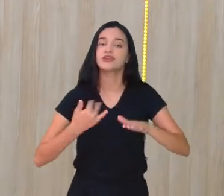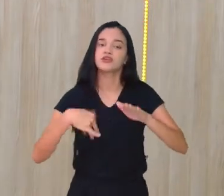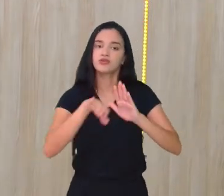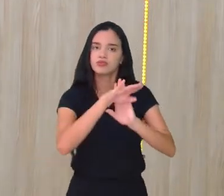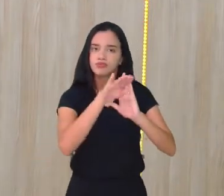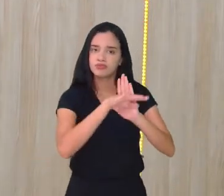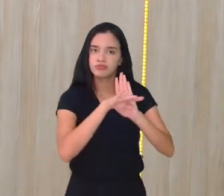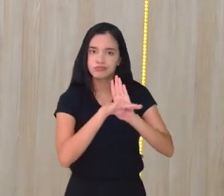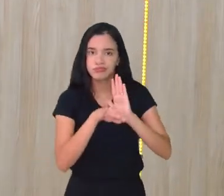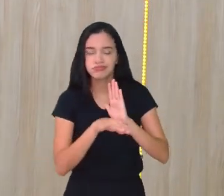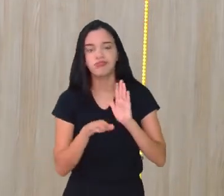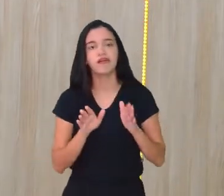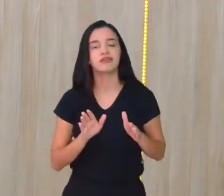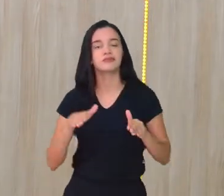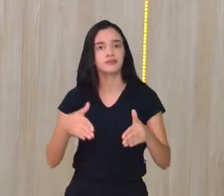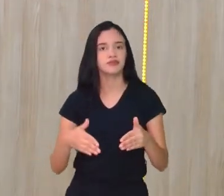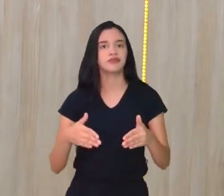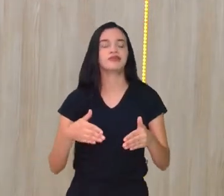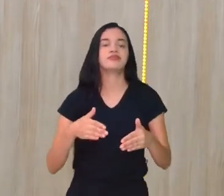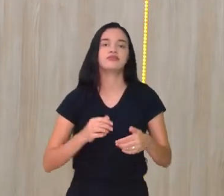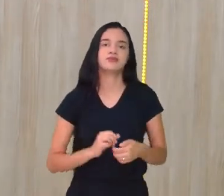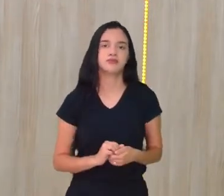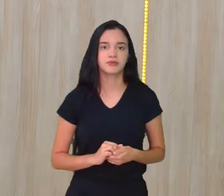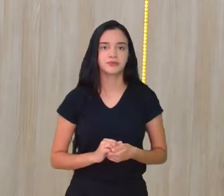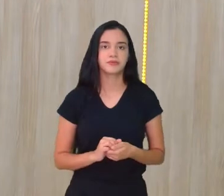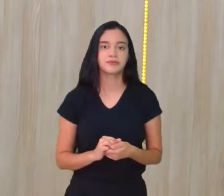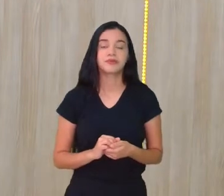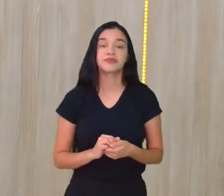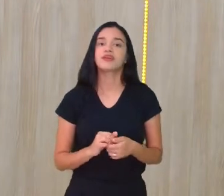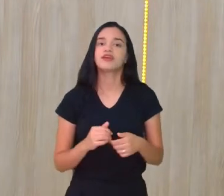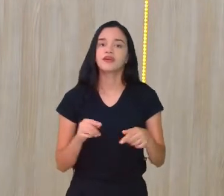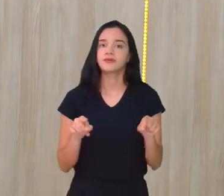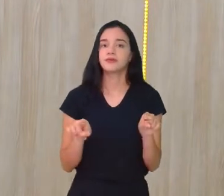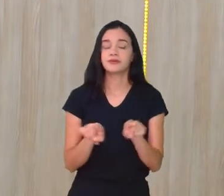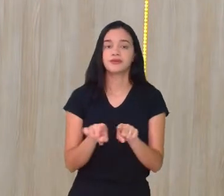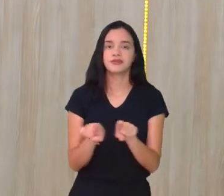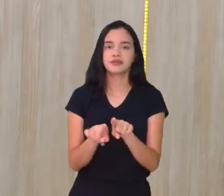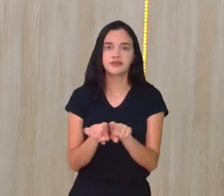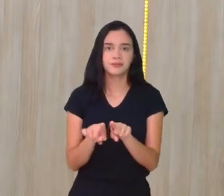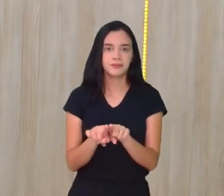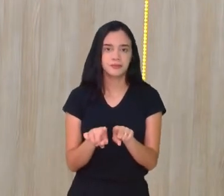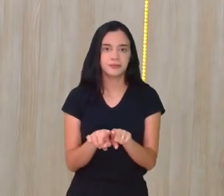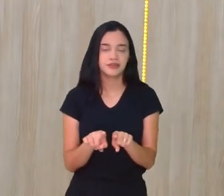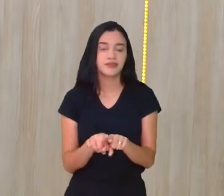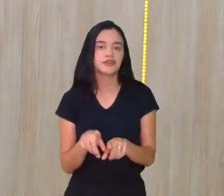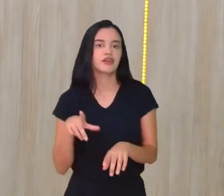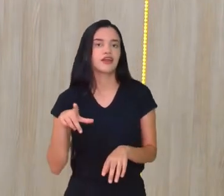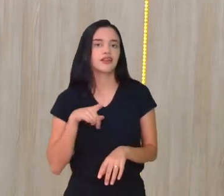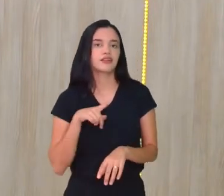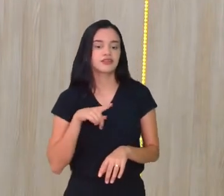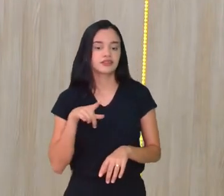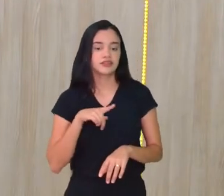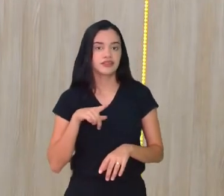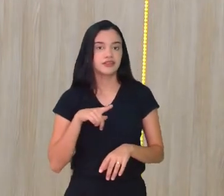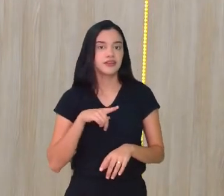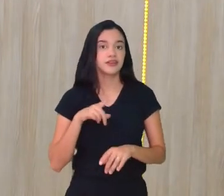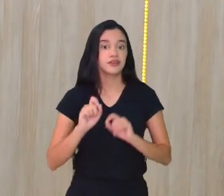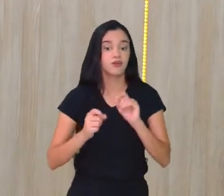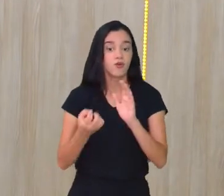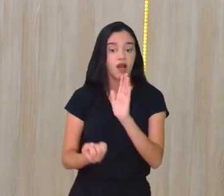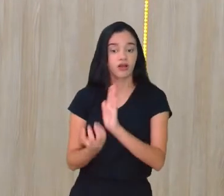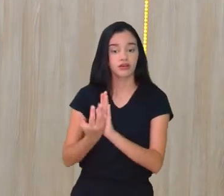critérios específicos. A depender do critério, a gente vai lá e compõe uma região.